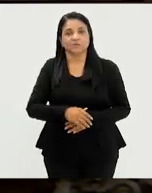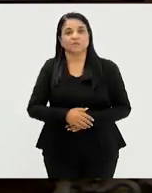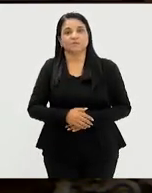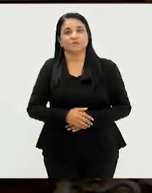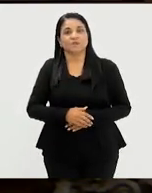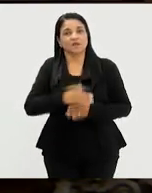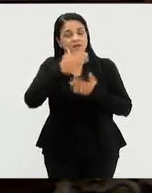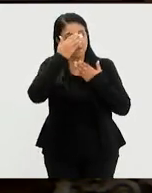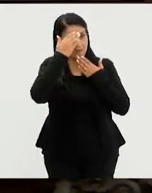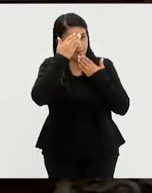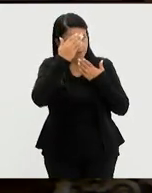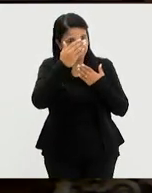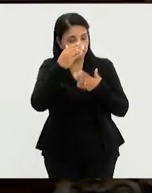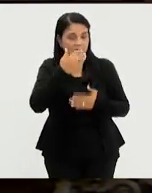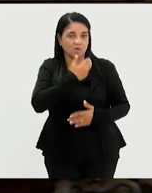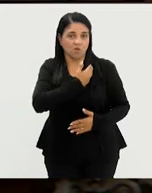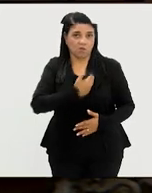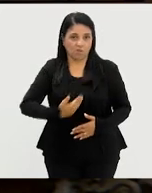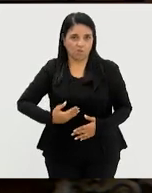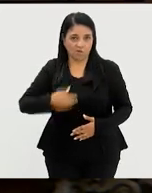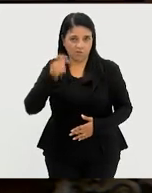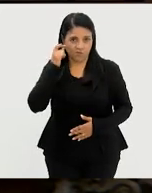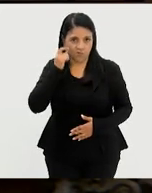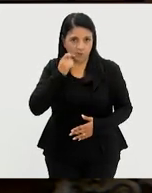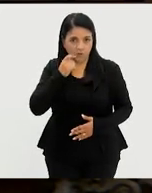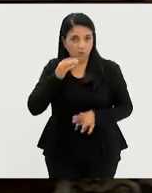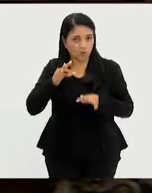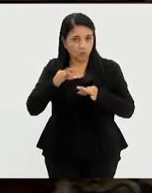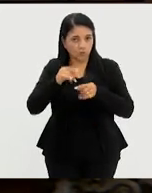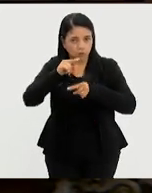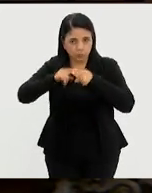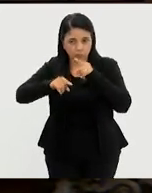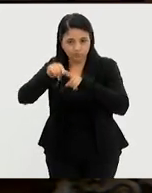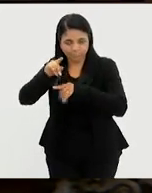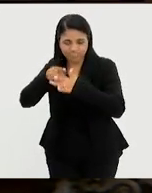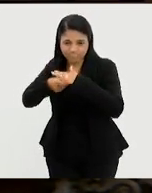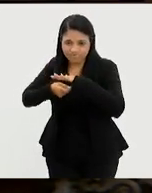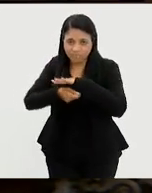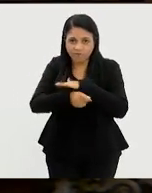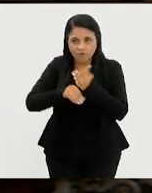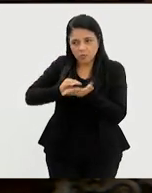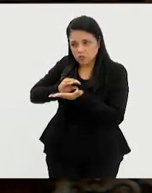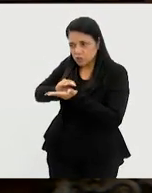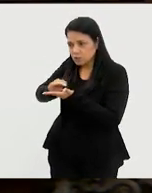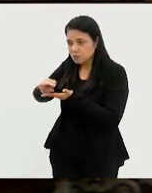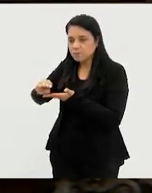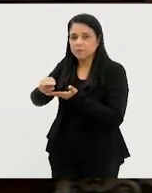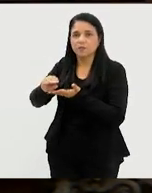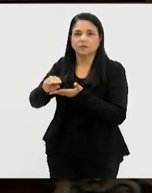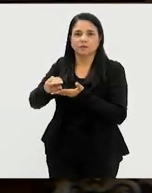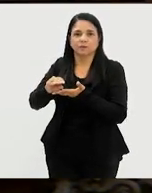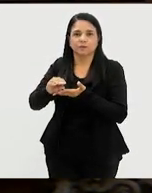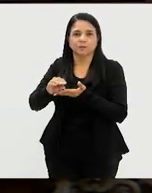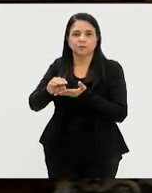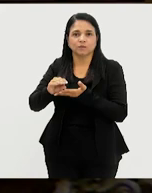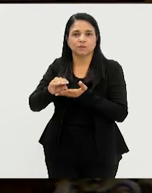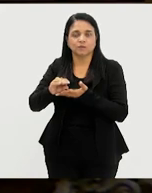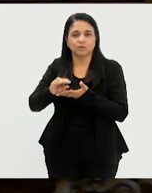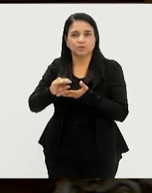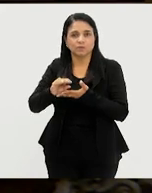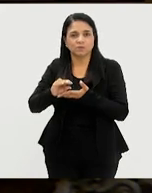o governador por todo os recursos e investimento que ele tem